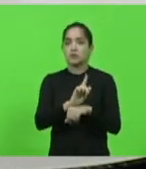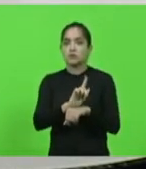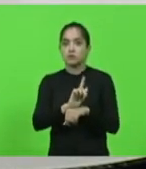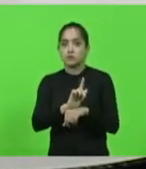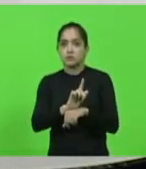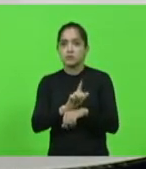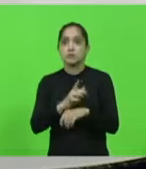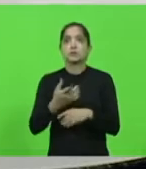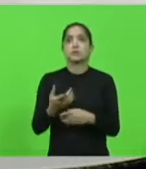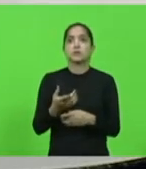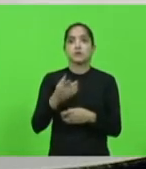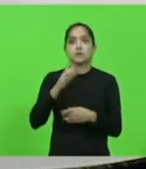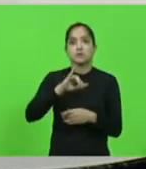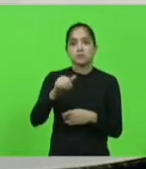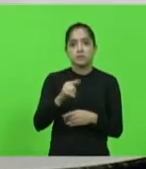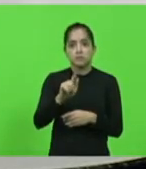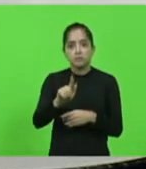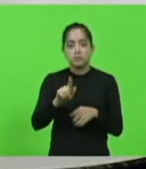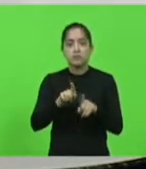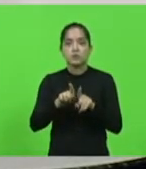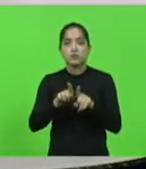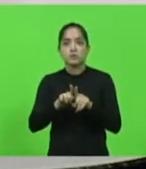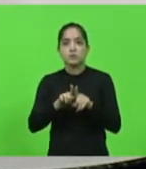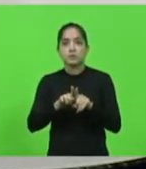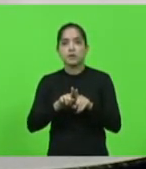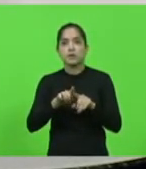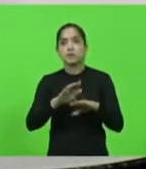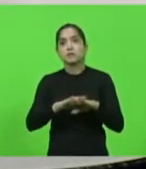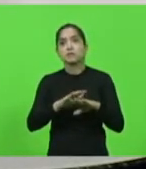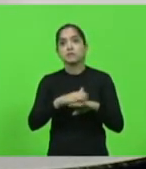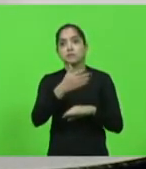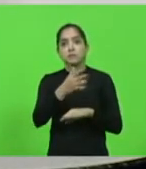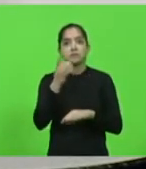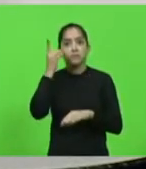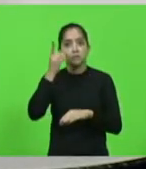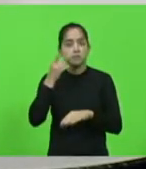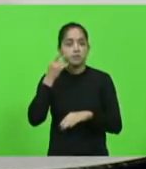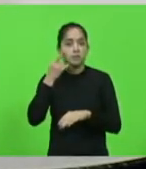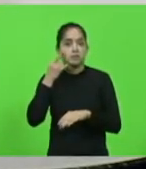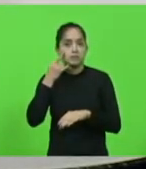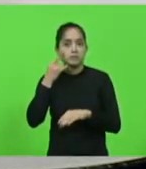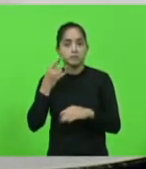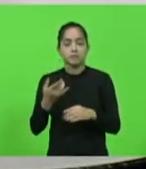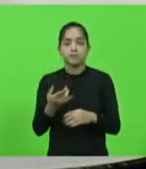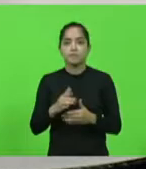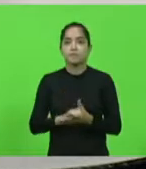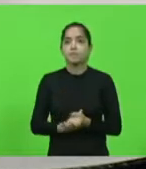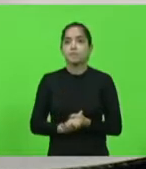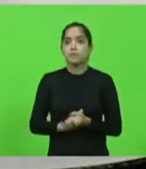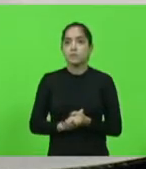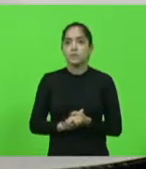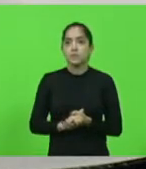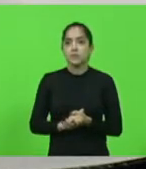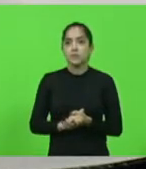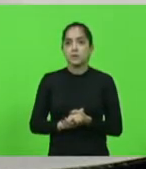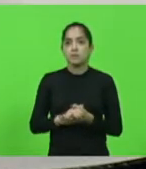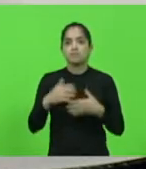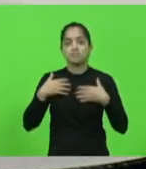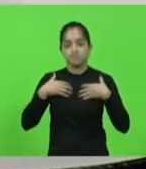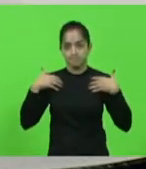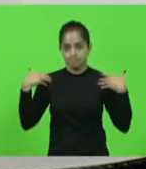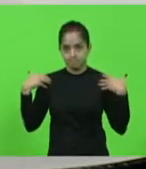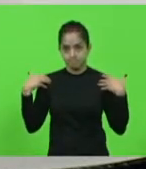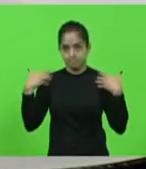presidente Júlio Garcia, quanto agora pelas mãos do deputado Mauro de Nadal, a quem eu teço as minhas homenagens e